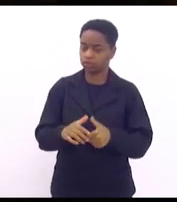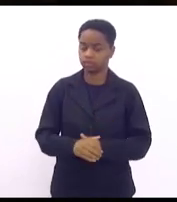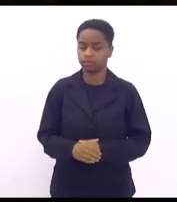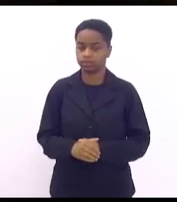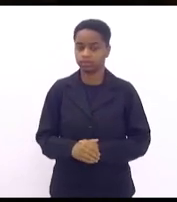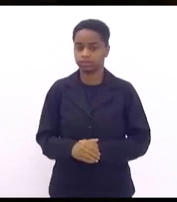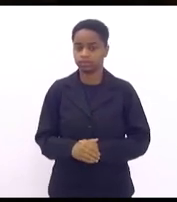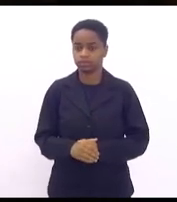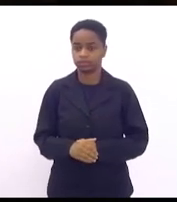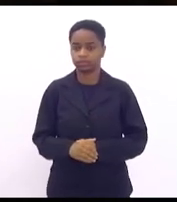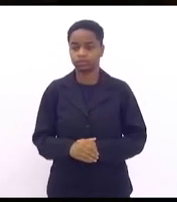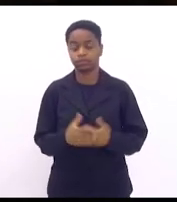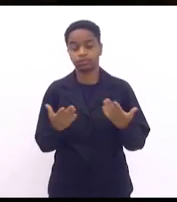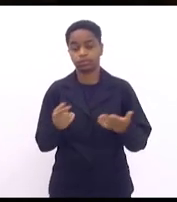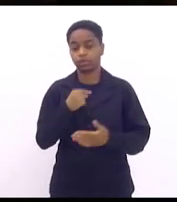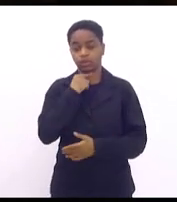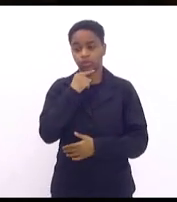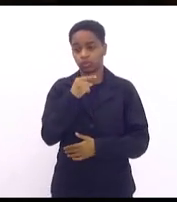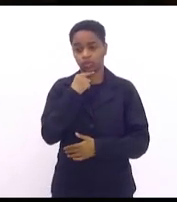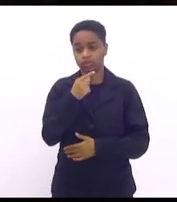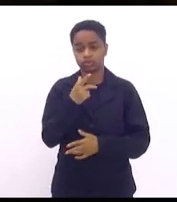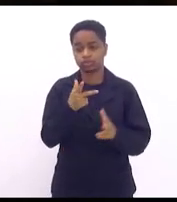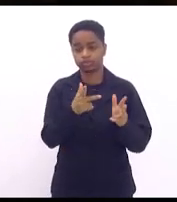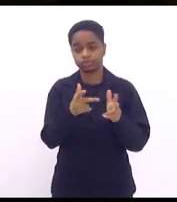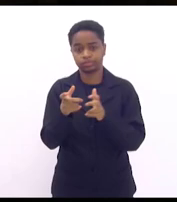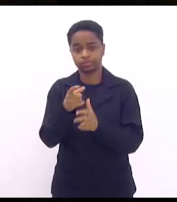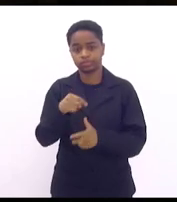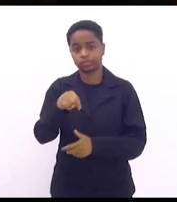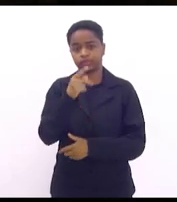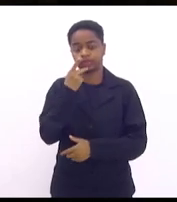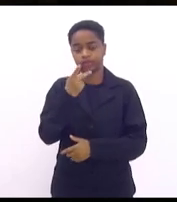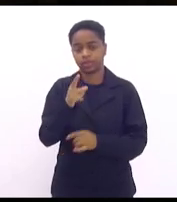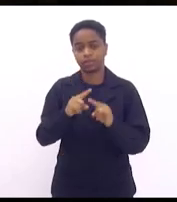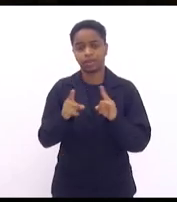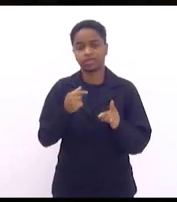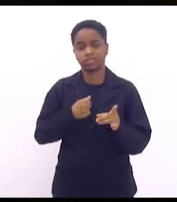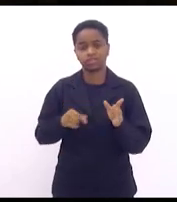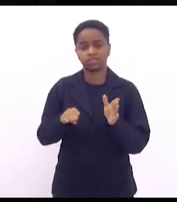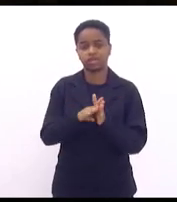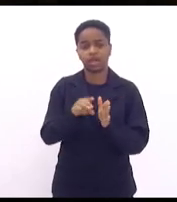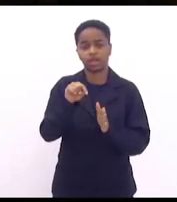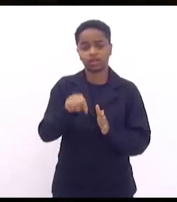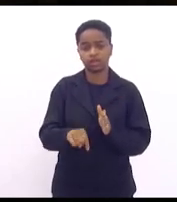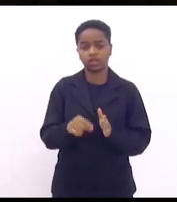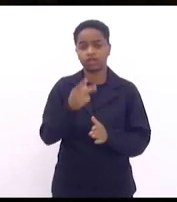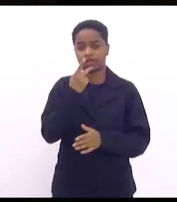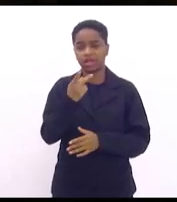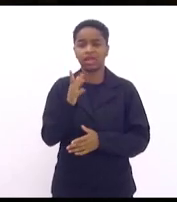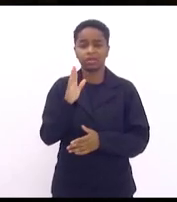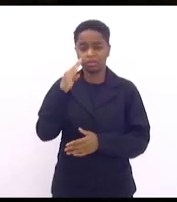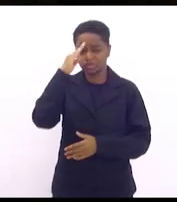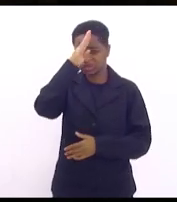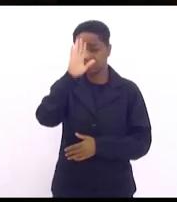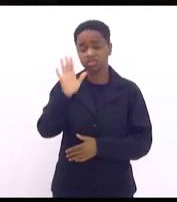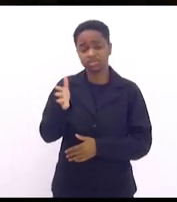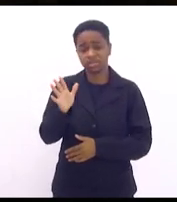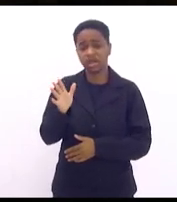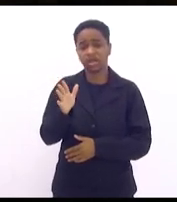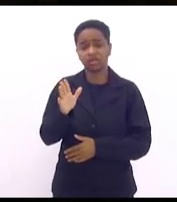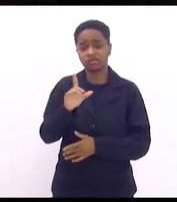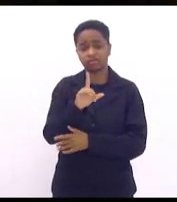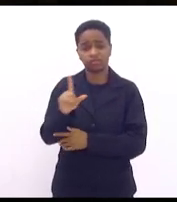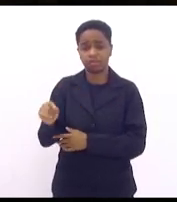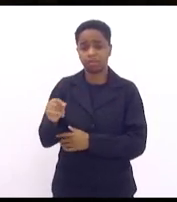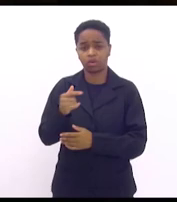Né? Eu não consigo ver ninguém falando. Aí vim para cá querer colocar. O Bolsonaro já saiu do governo já tem mais de um